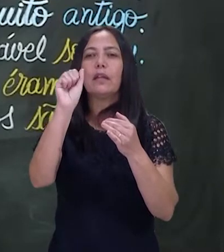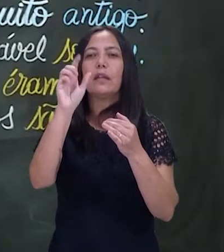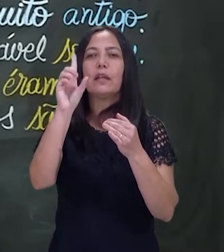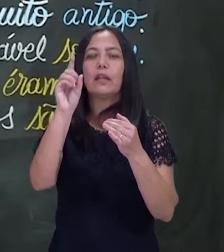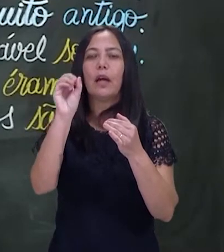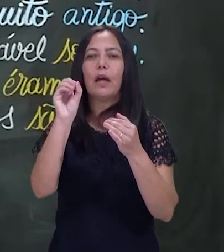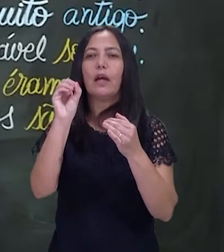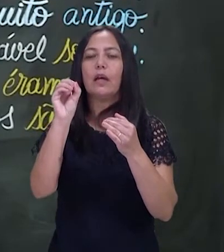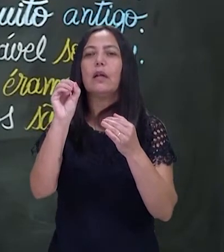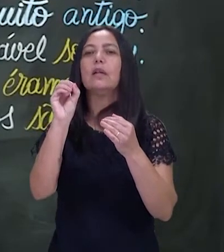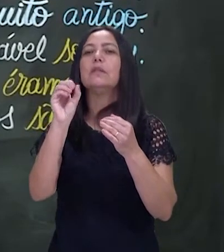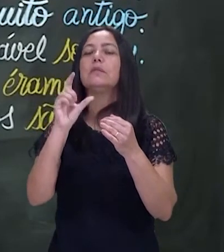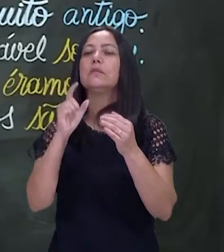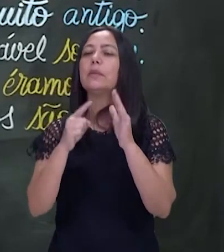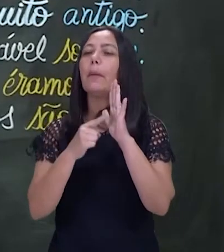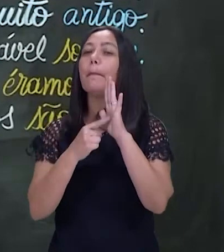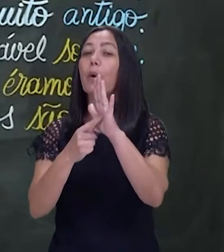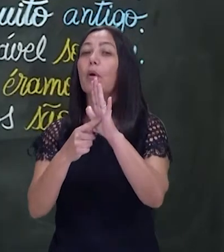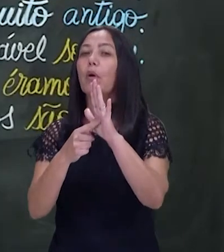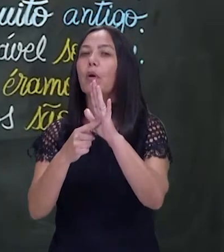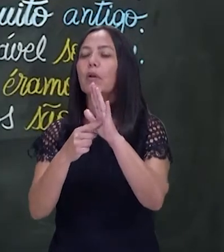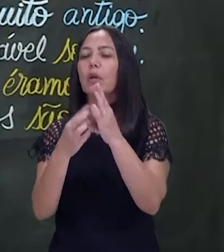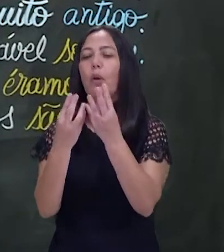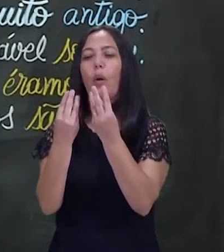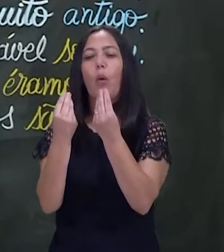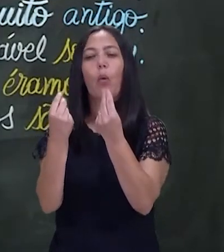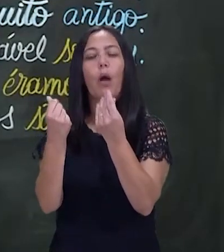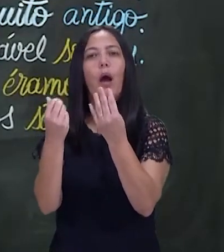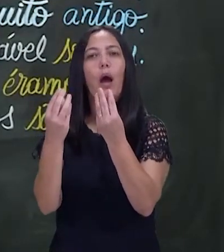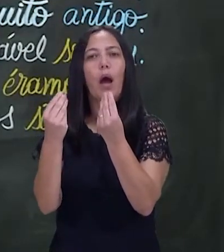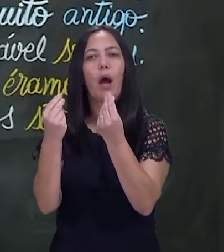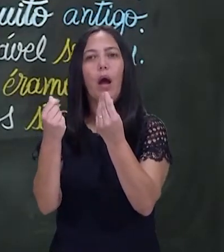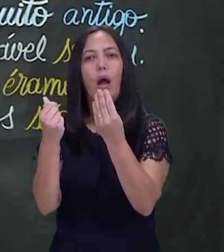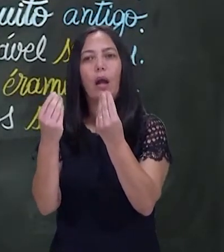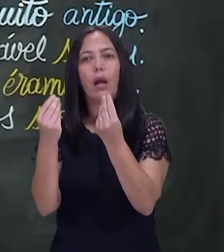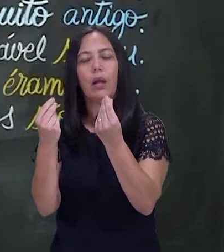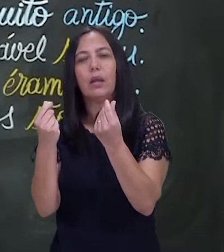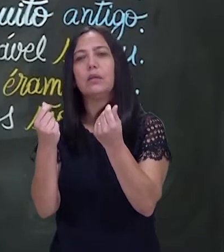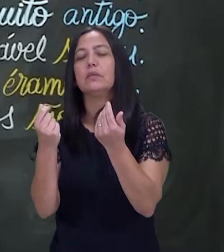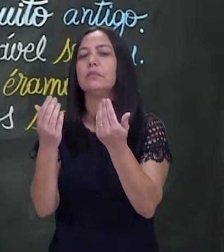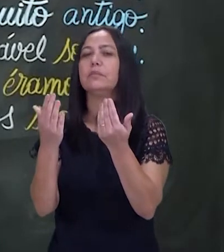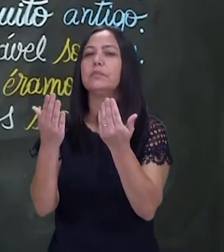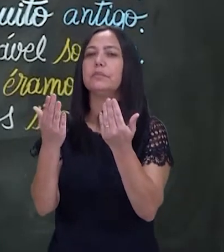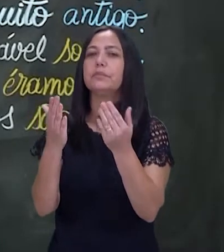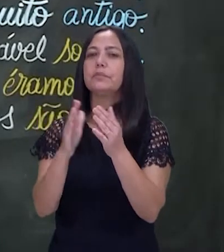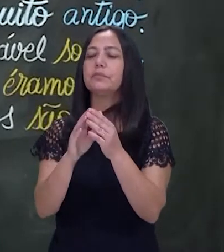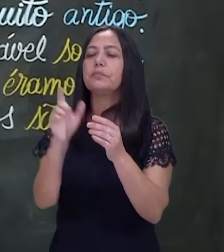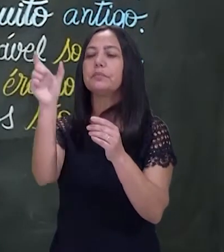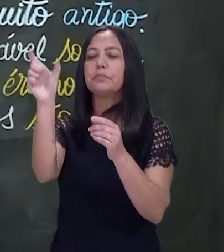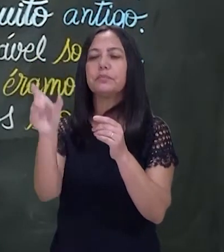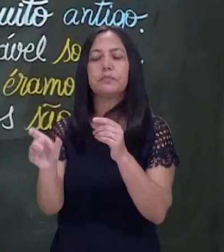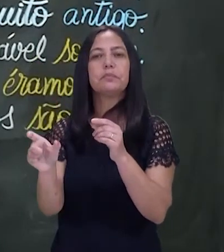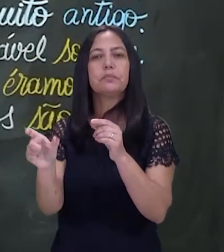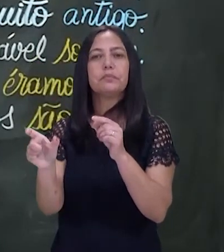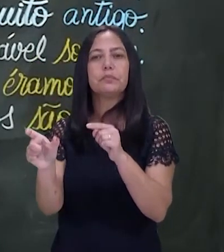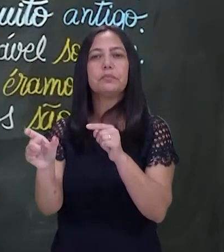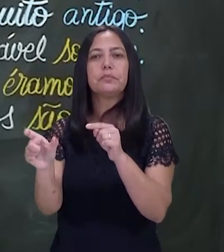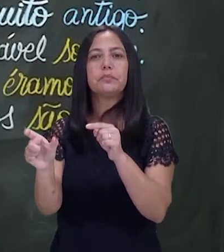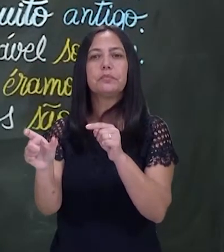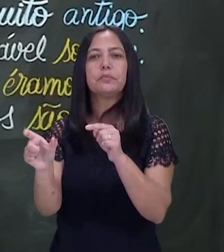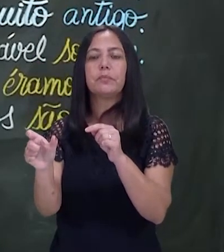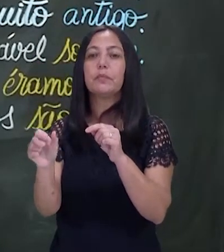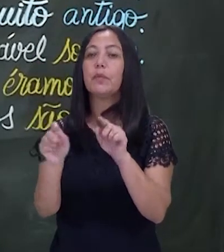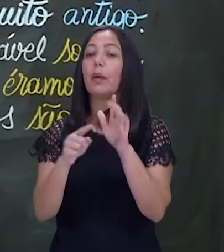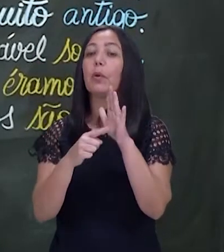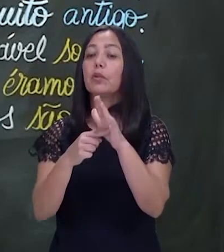em torno de um nome, gira em torno de uma característica. Característica essa expressa muitas vezes para aquela classe que a gente conhece